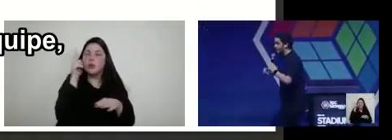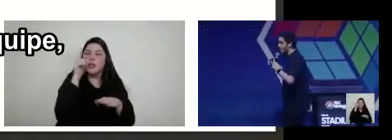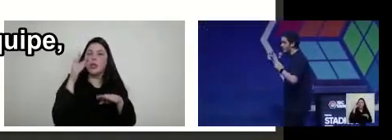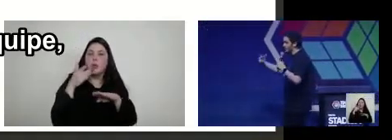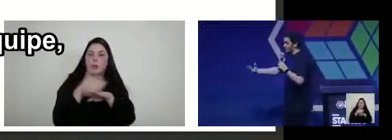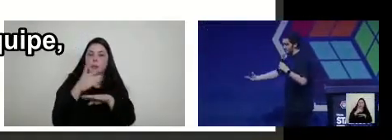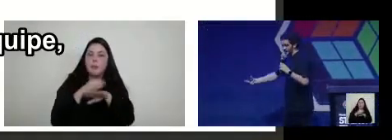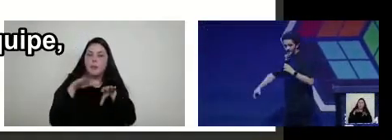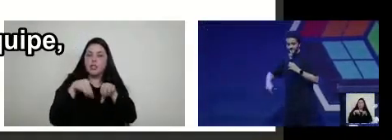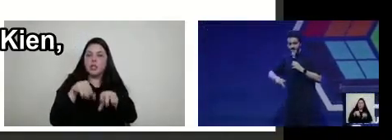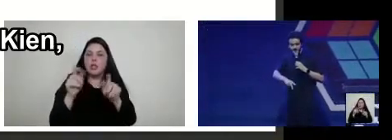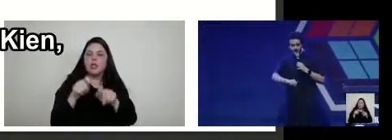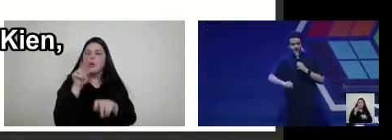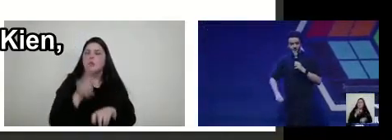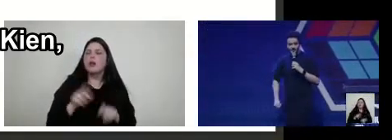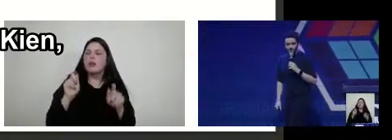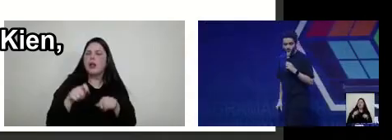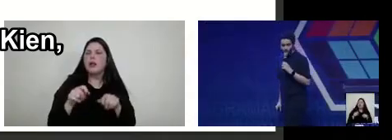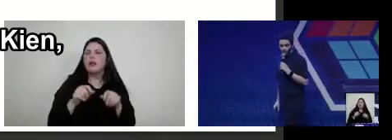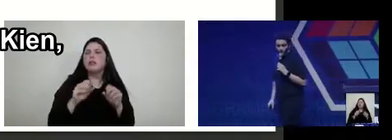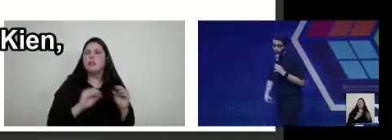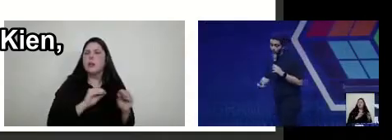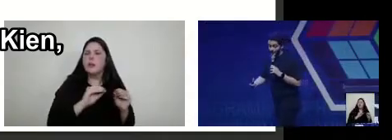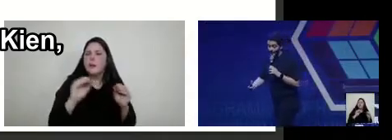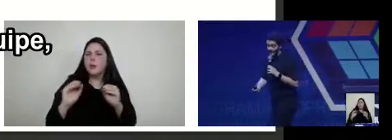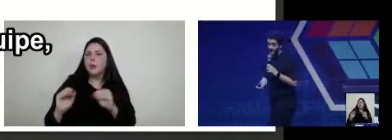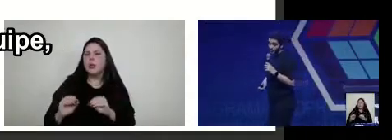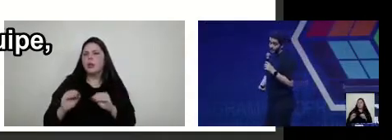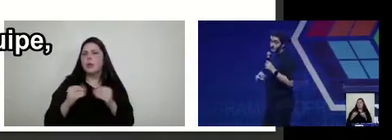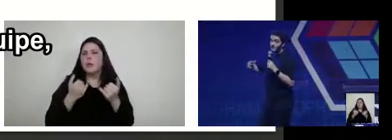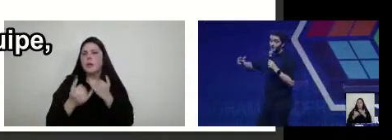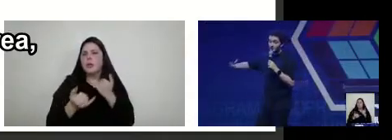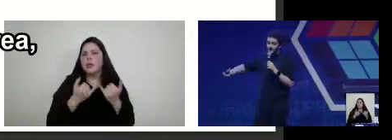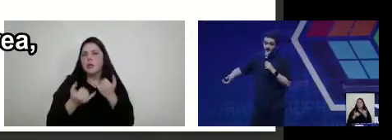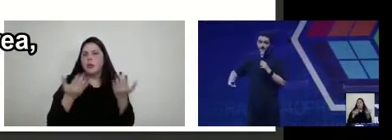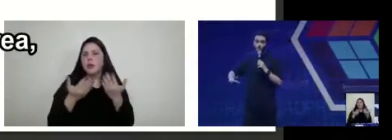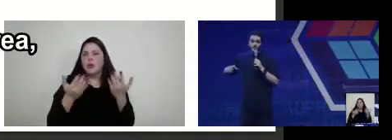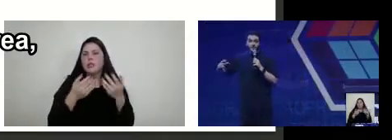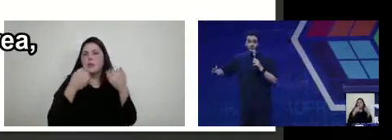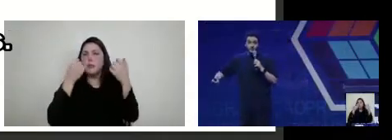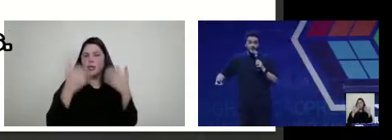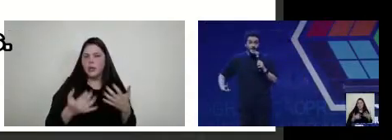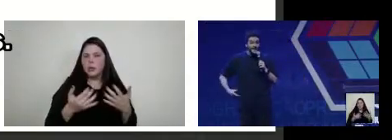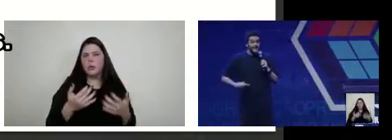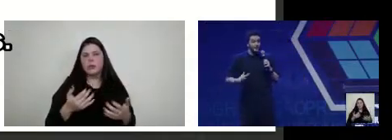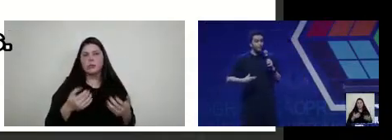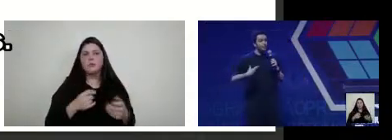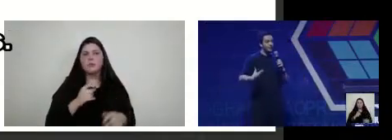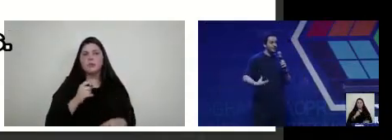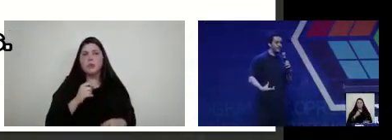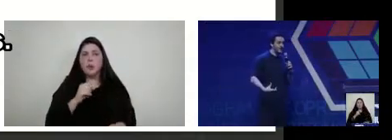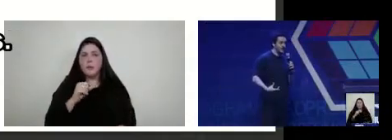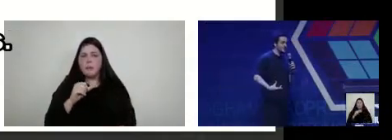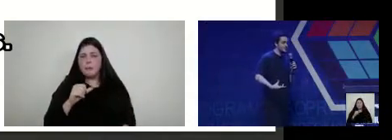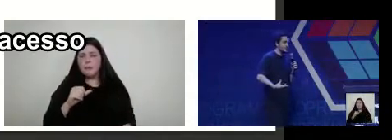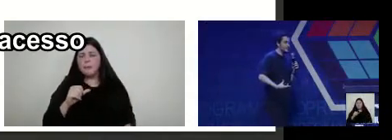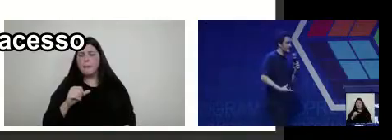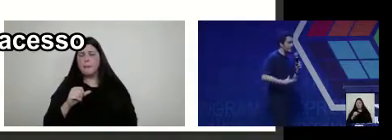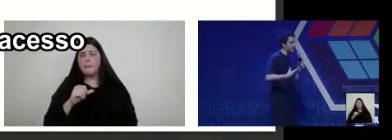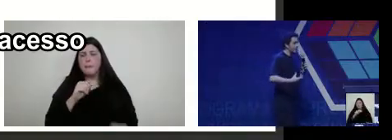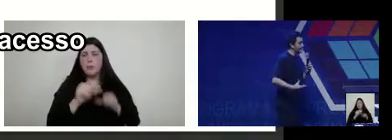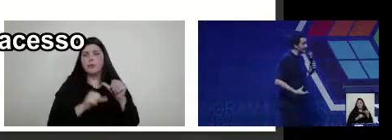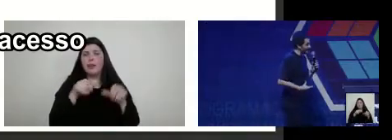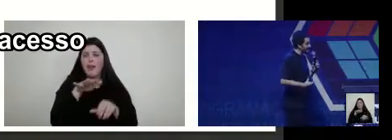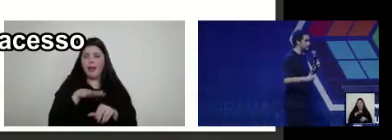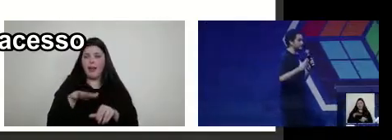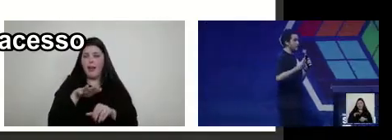E aí, conforme ele muda de equipe, aí aqui eu trago o ponto do QM, conforme ele muda de equipe, conforme ele muda de área, ele acumula privilégios.